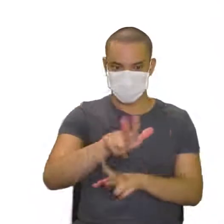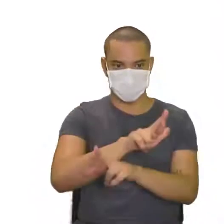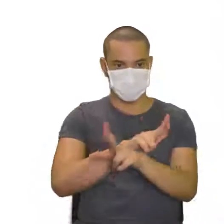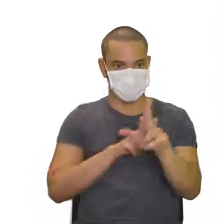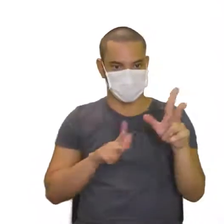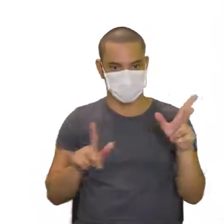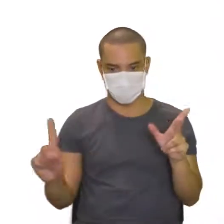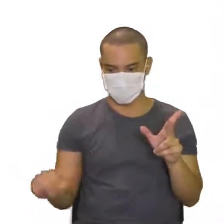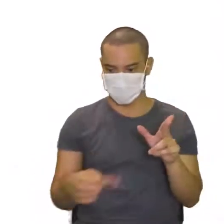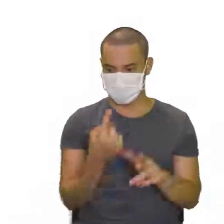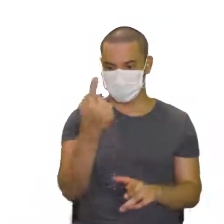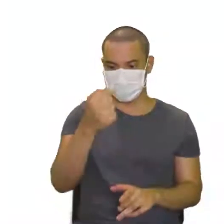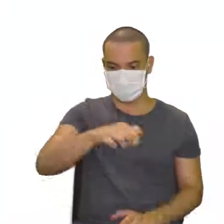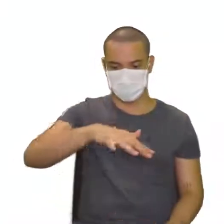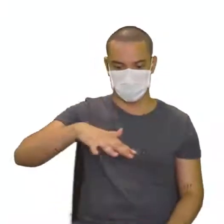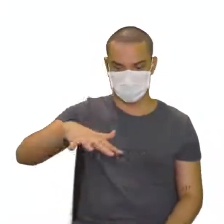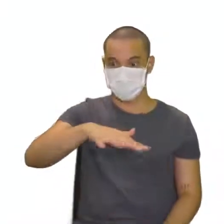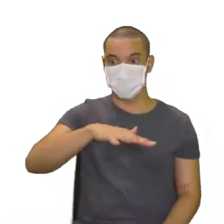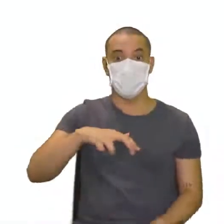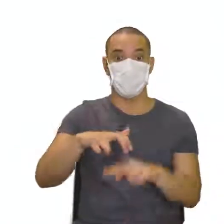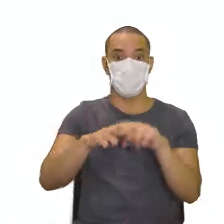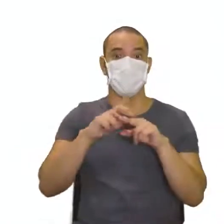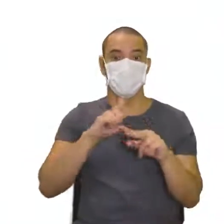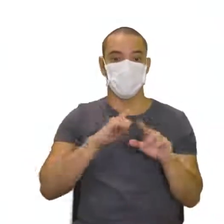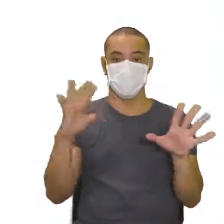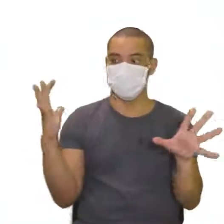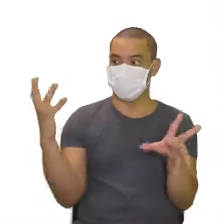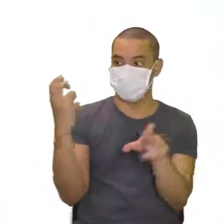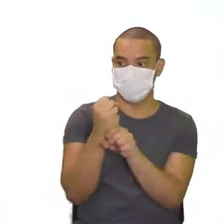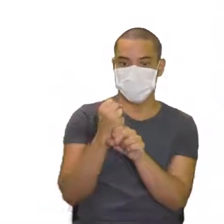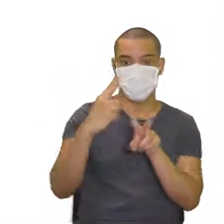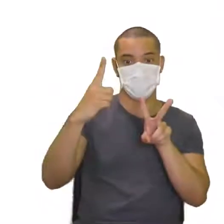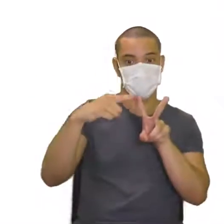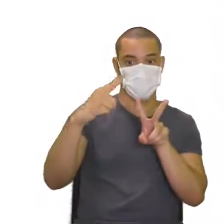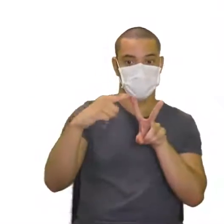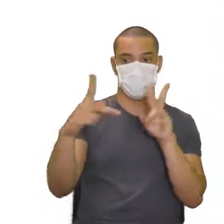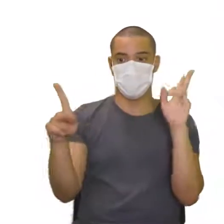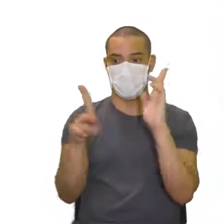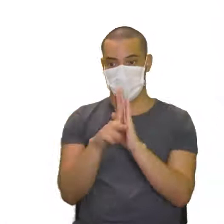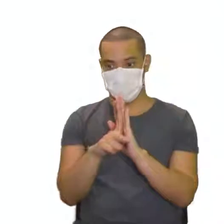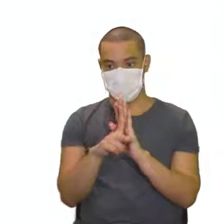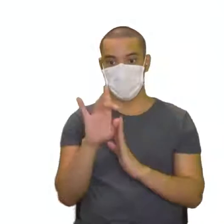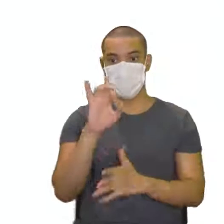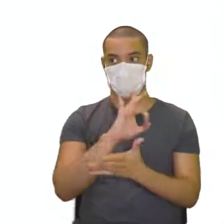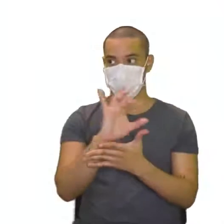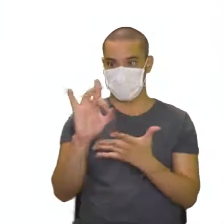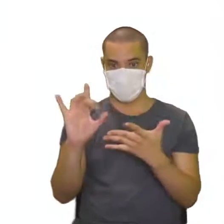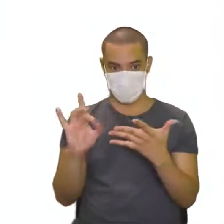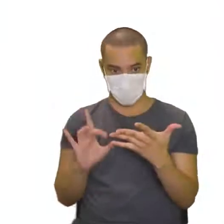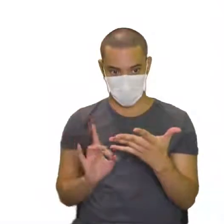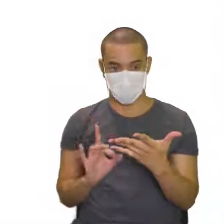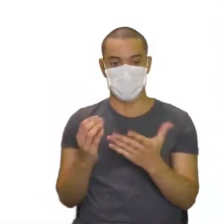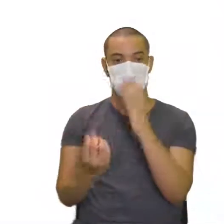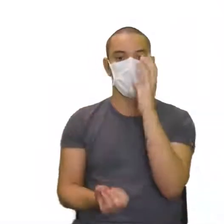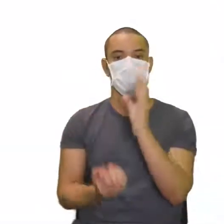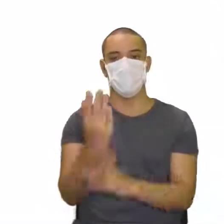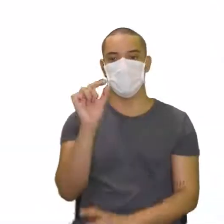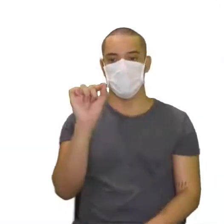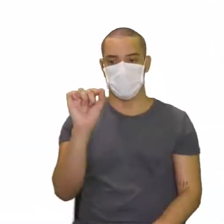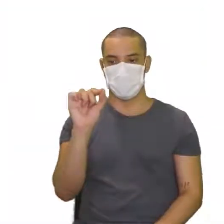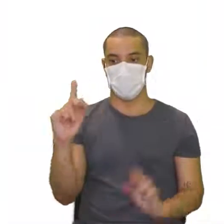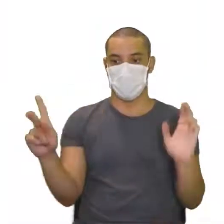uma determinada região. Então, a gente vai ter uma soma vetorial destes campos aí, tornando-se no